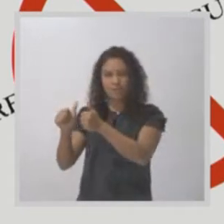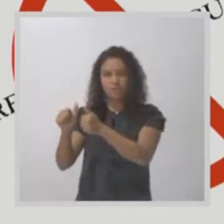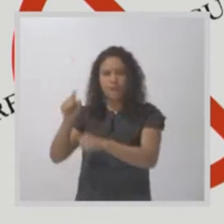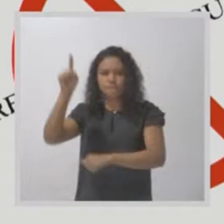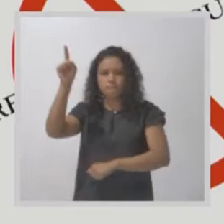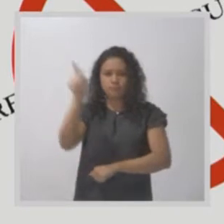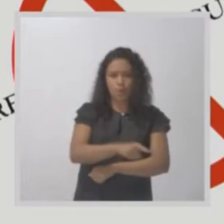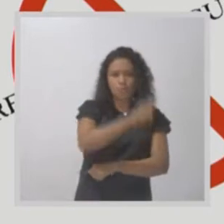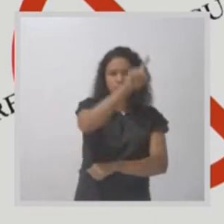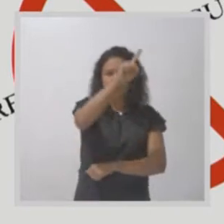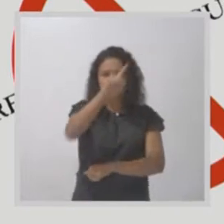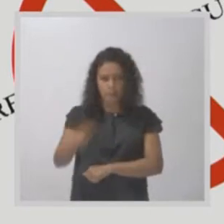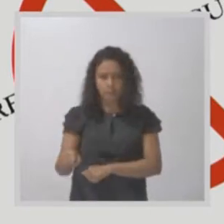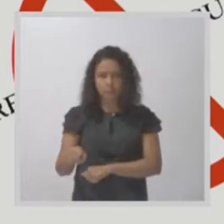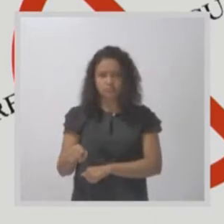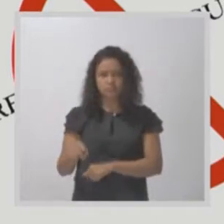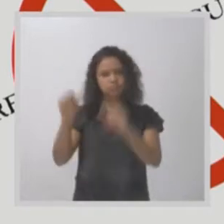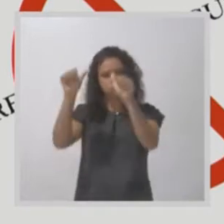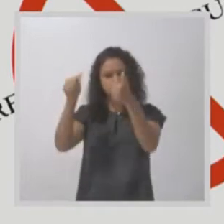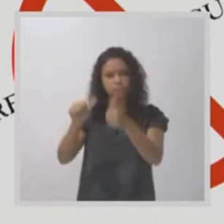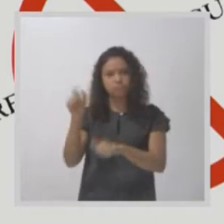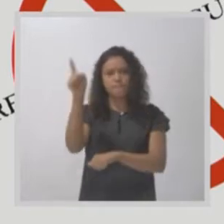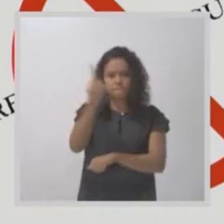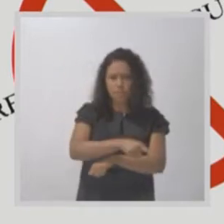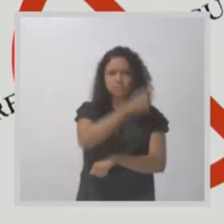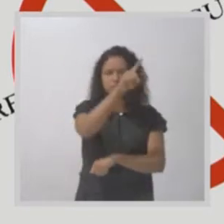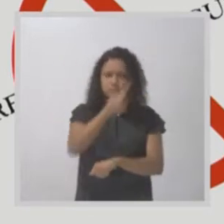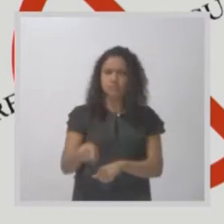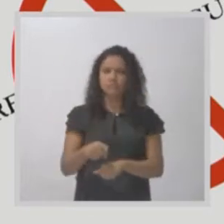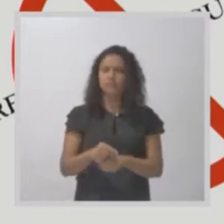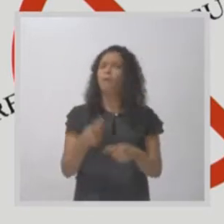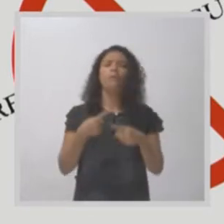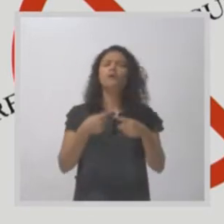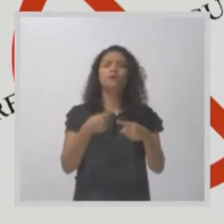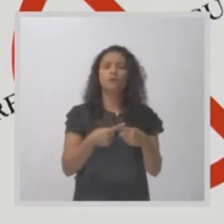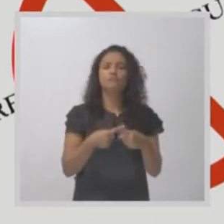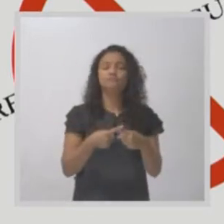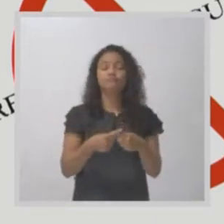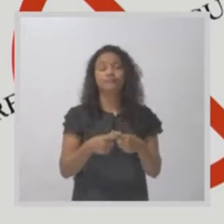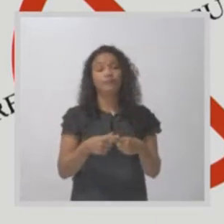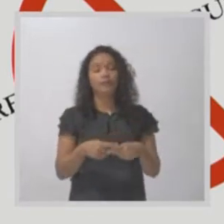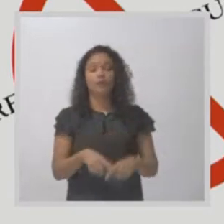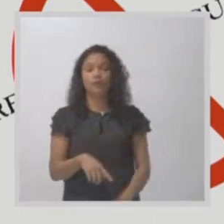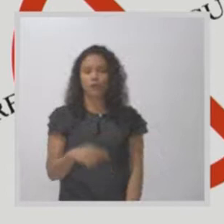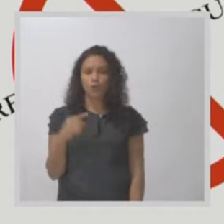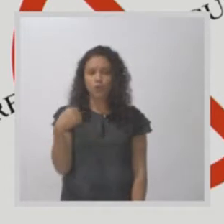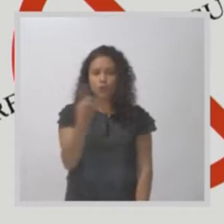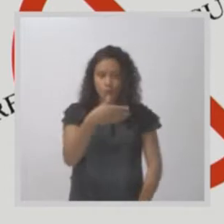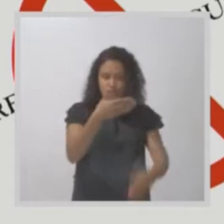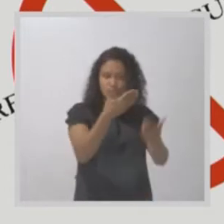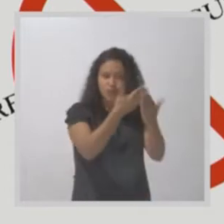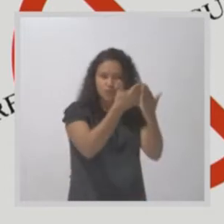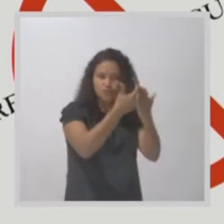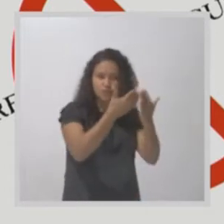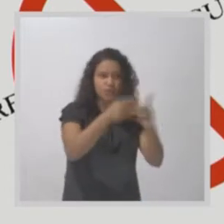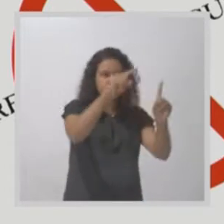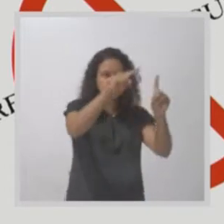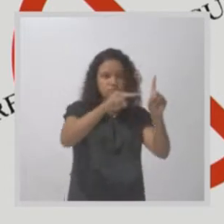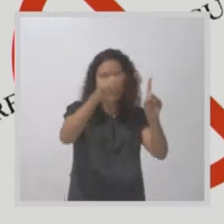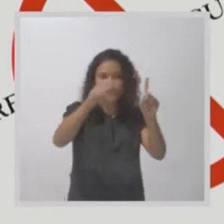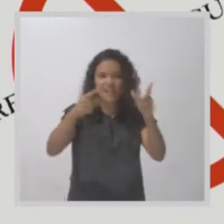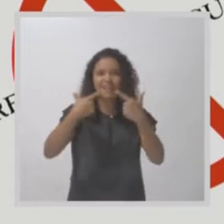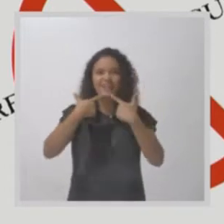proibido. Por que a imagem do proibido? Porque quando nós estudamos também as variedades linguísticas, é para